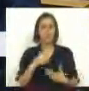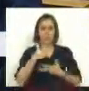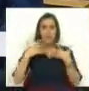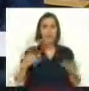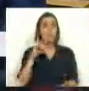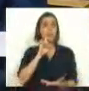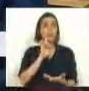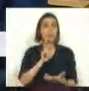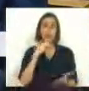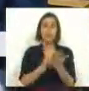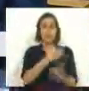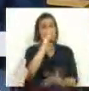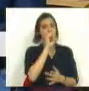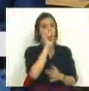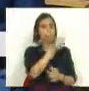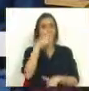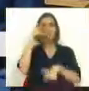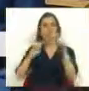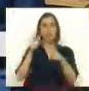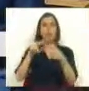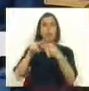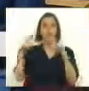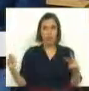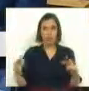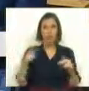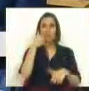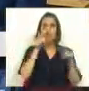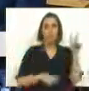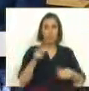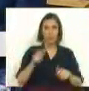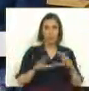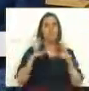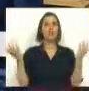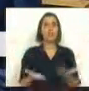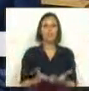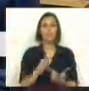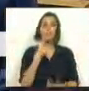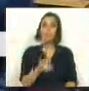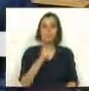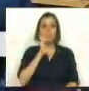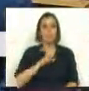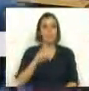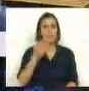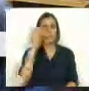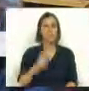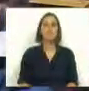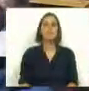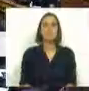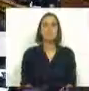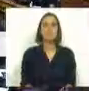enorme relevância para o Estado, para os municípios e para os cidadãos em geral. Disse, Sra. Presidente.